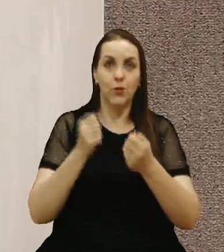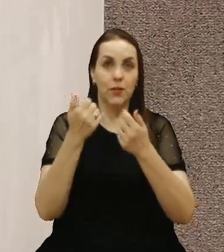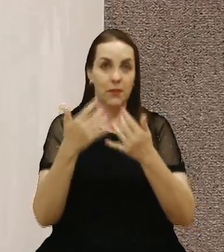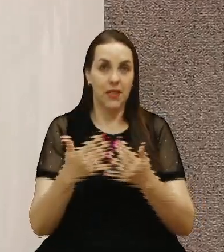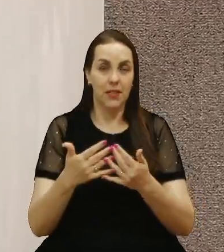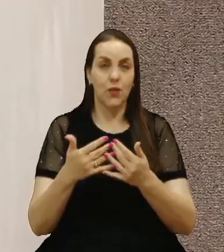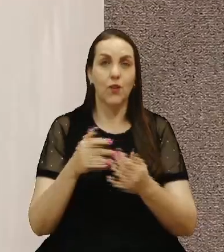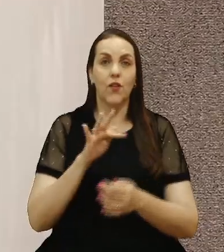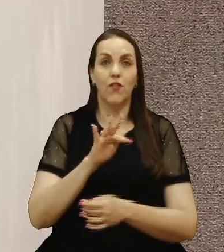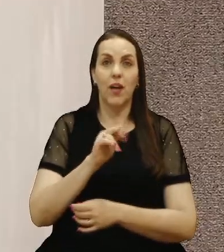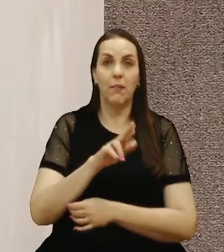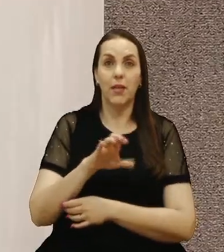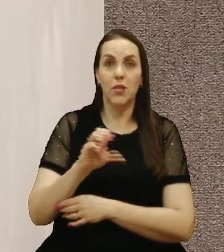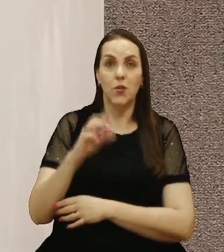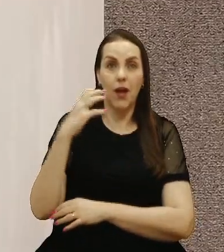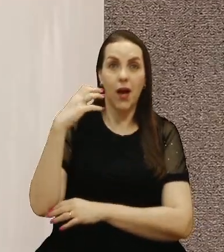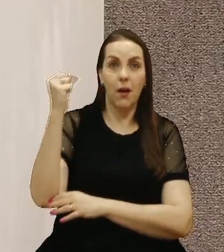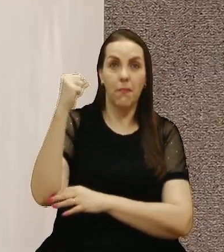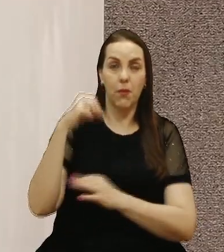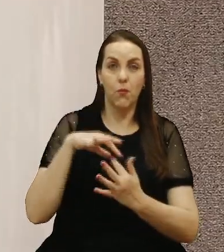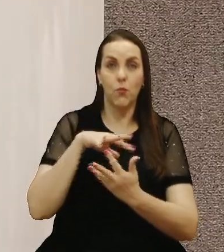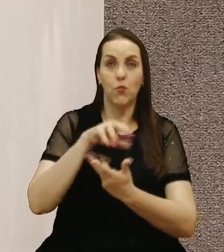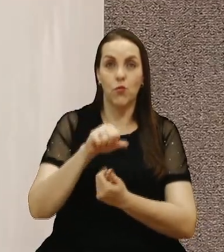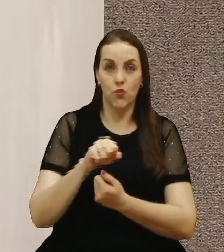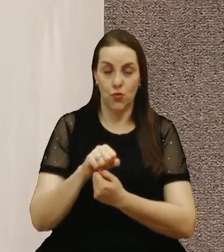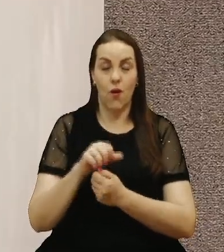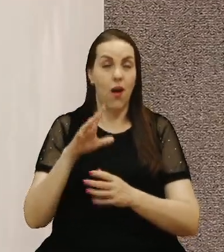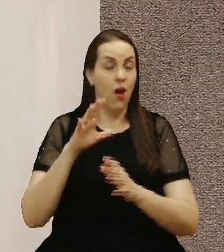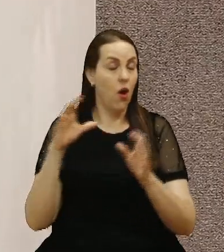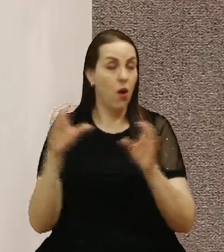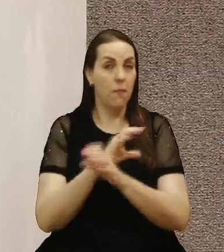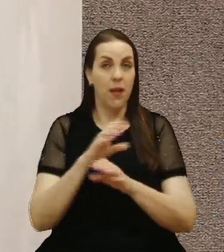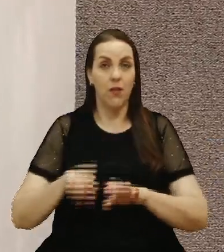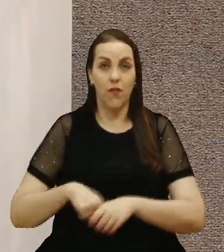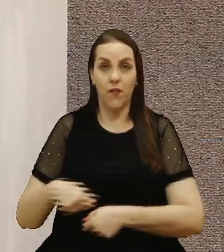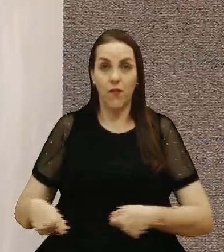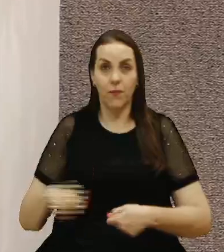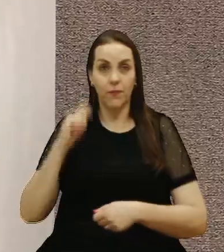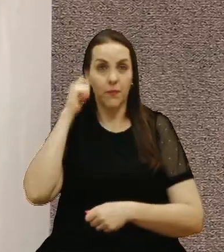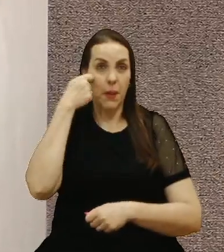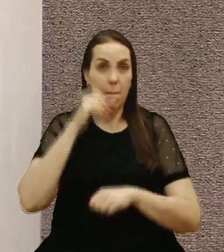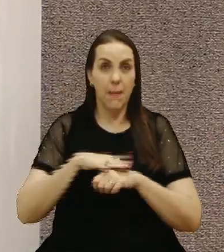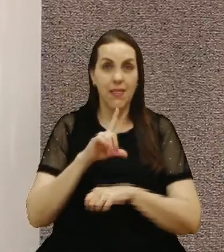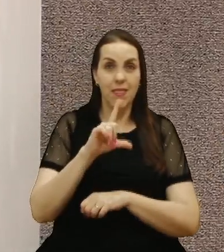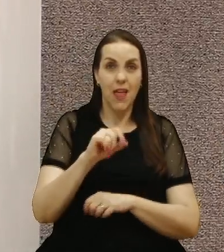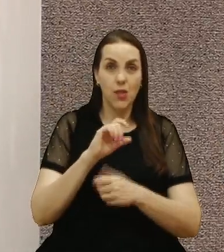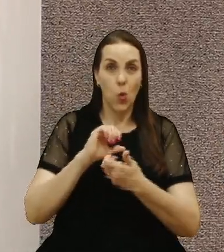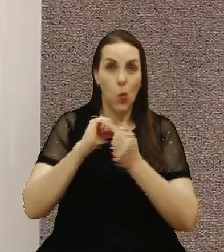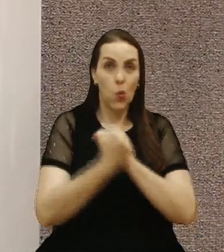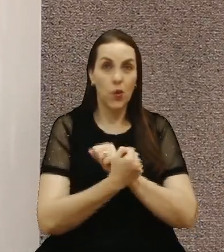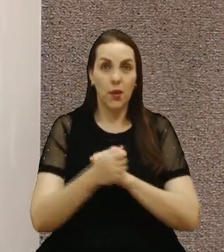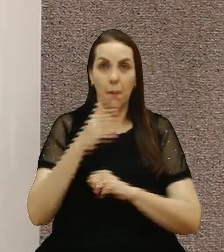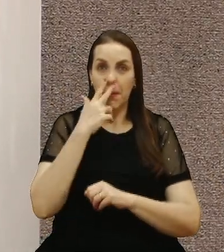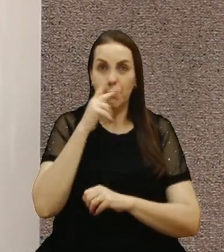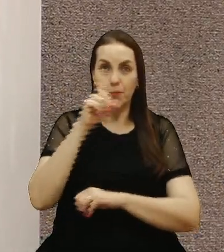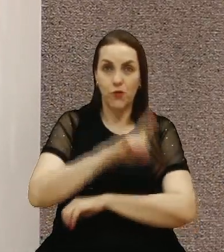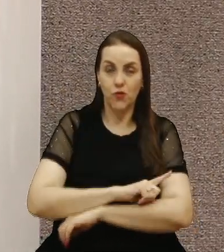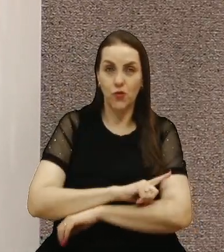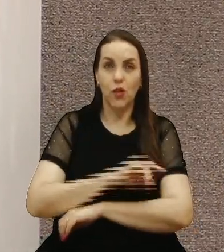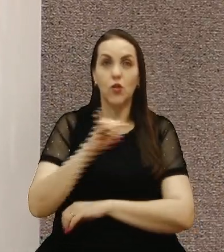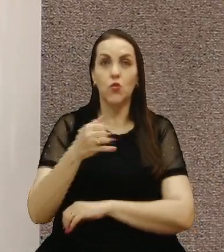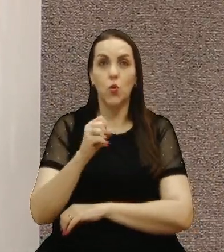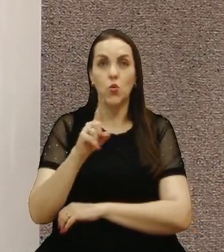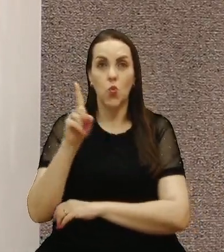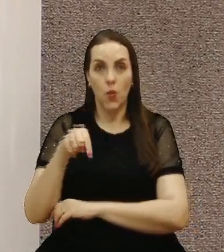o Fabrício foi campeão mundial absoluto faixa preta, fazendo ao todo mais de 10 lutas no mesmo dia, e o Josué Minecraft foi campeão mundial no